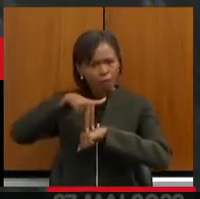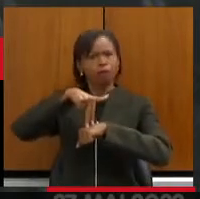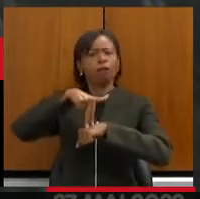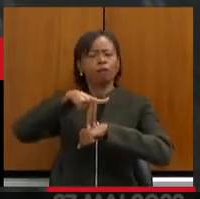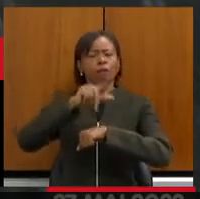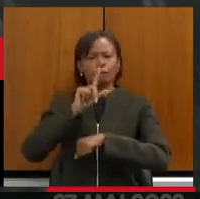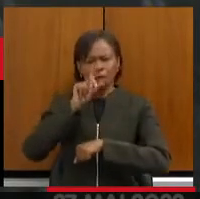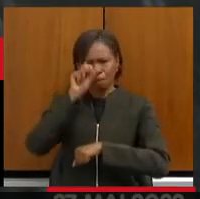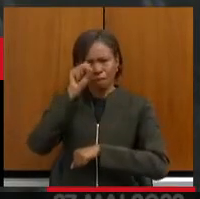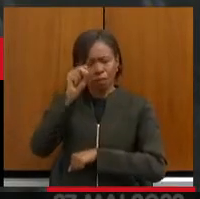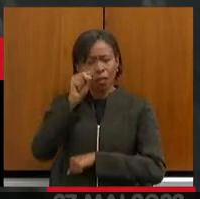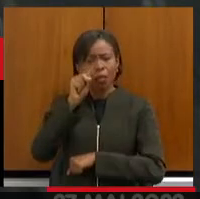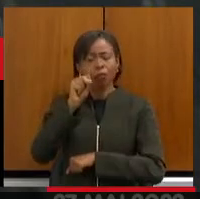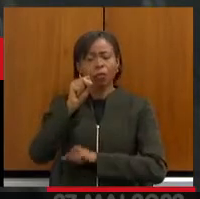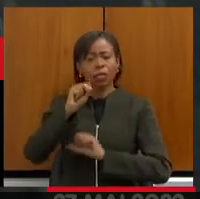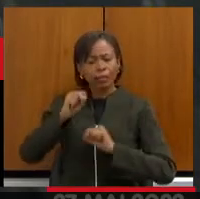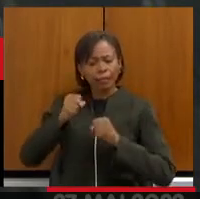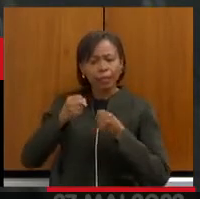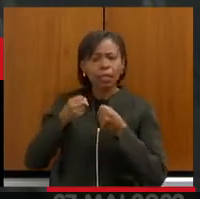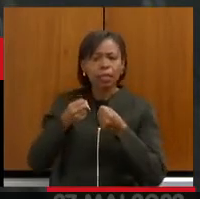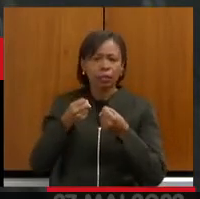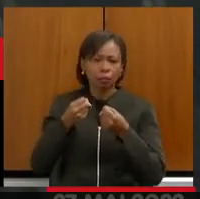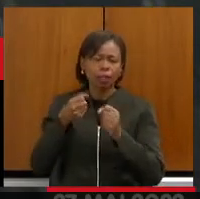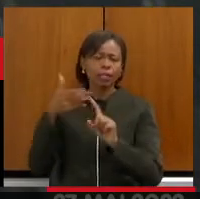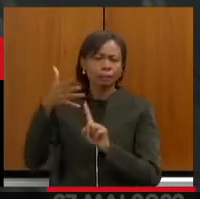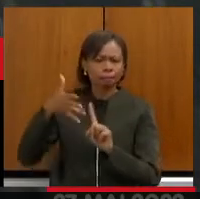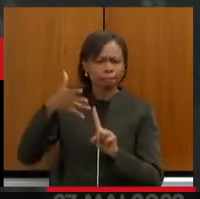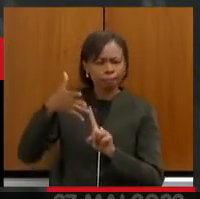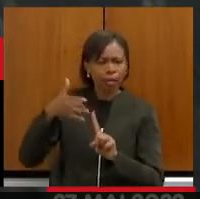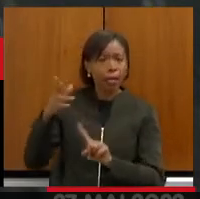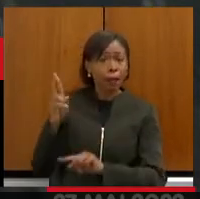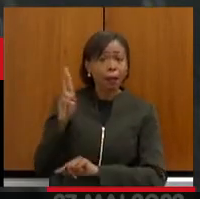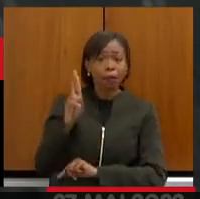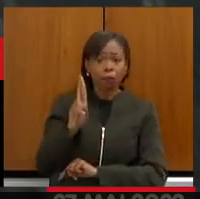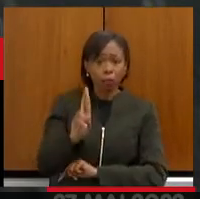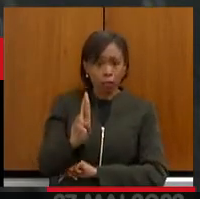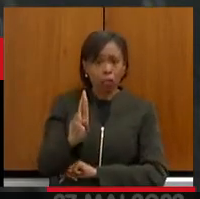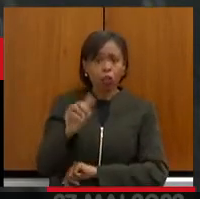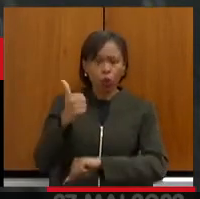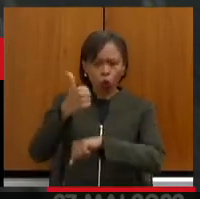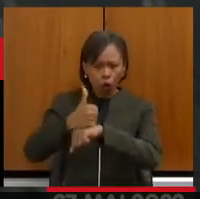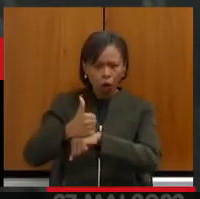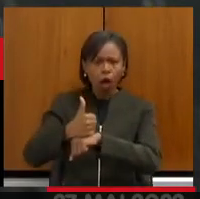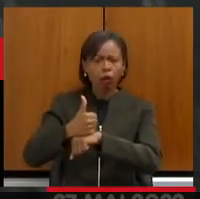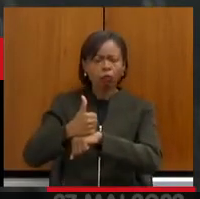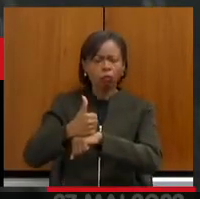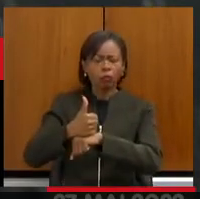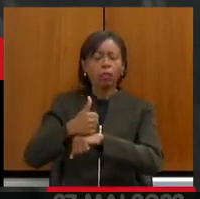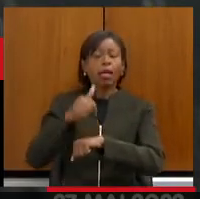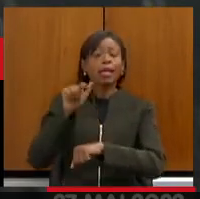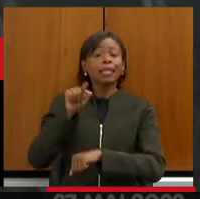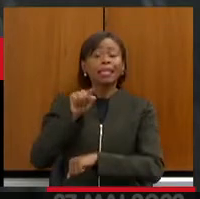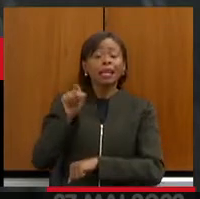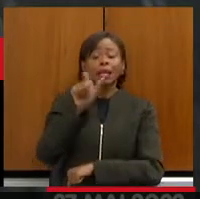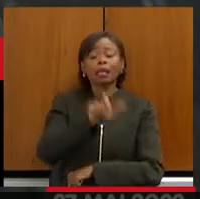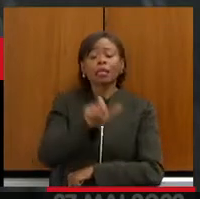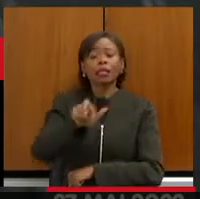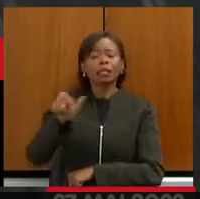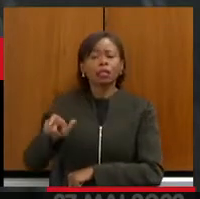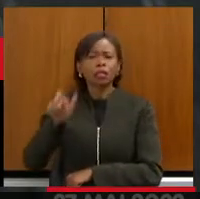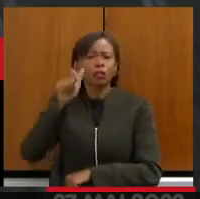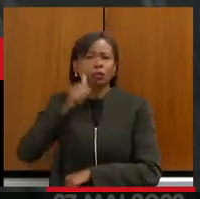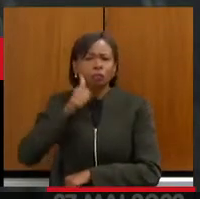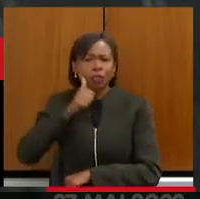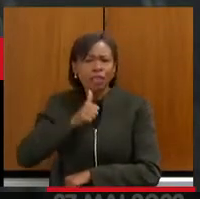que fazem a defesa representa um cargo preocuparam sofremos